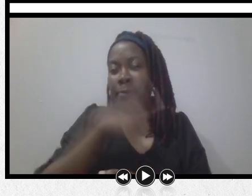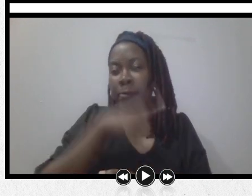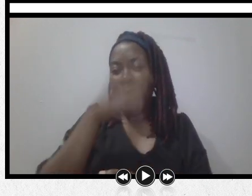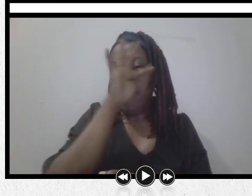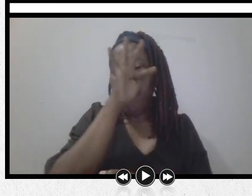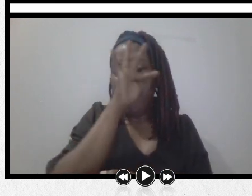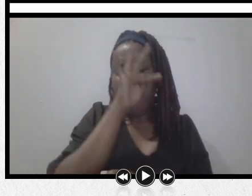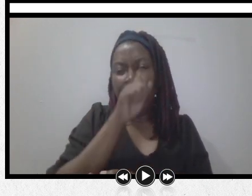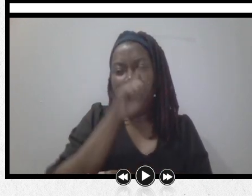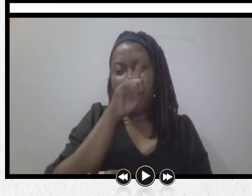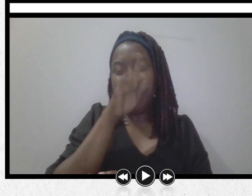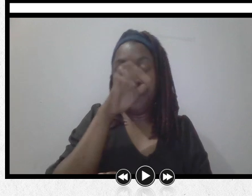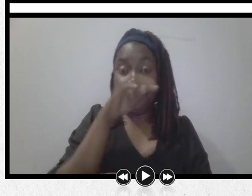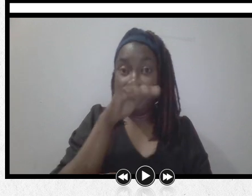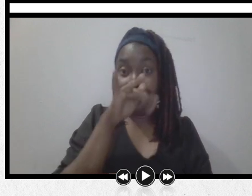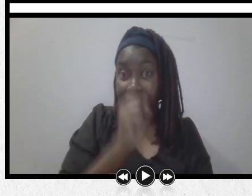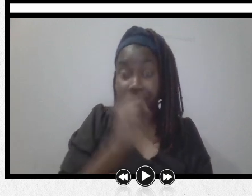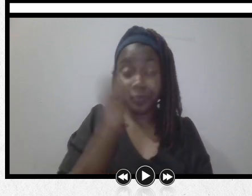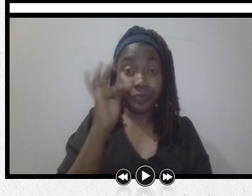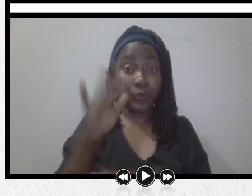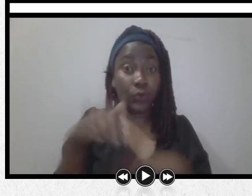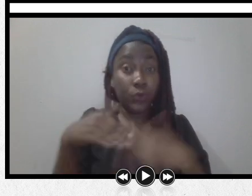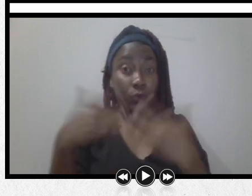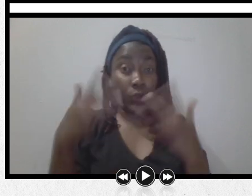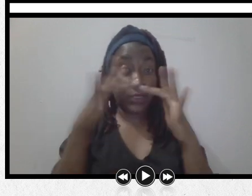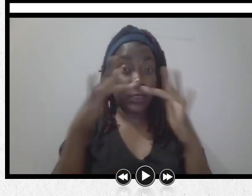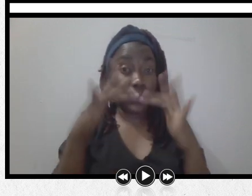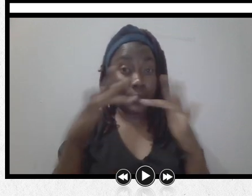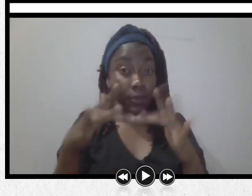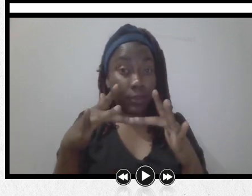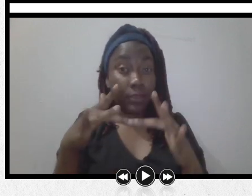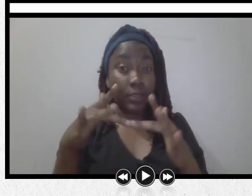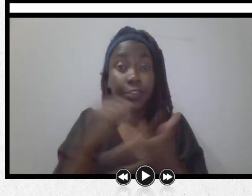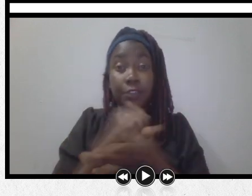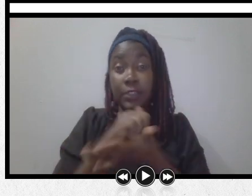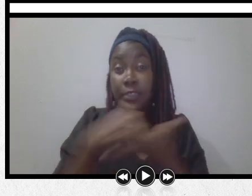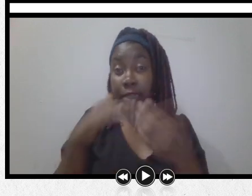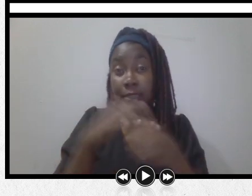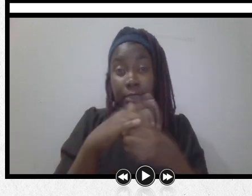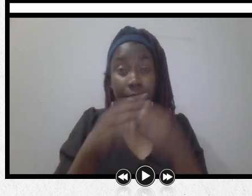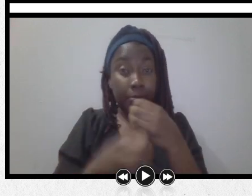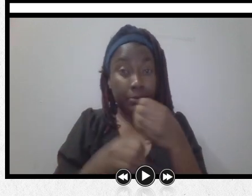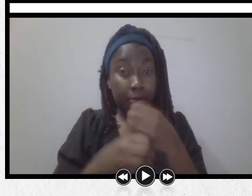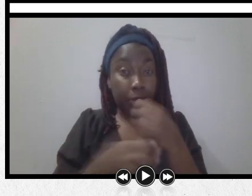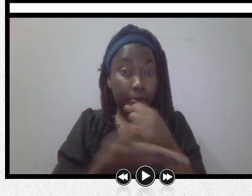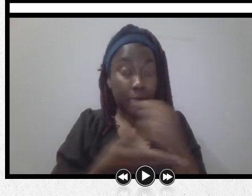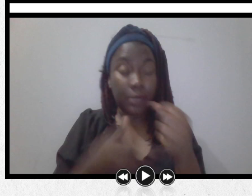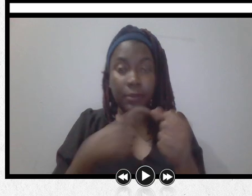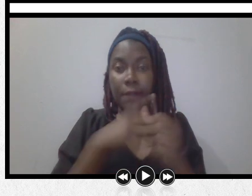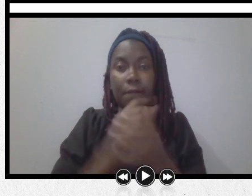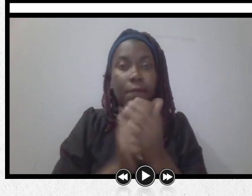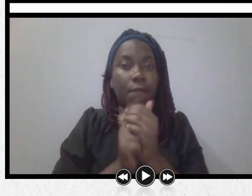eu tenho agências reguladoras federais, quando se trata de atividades de saneamento básico, nós temos vários